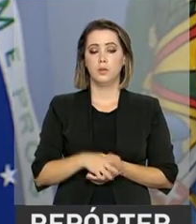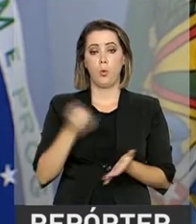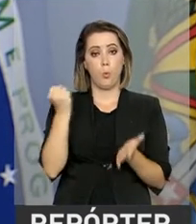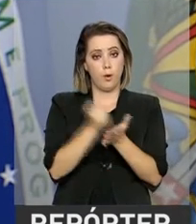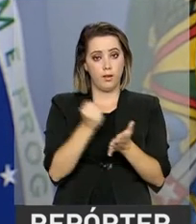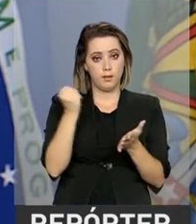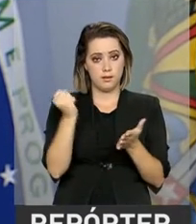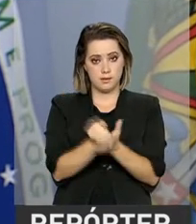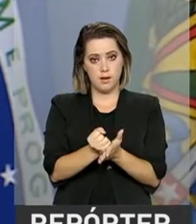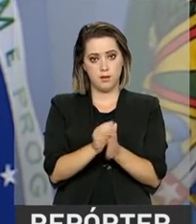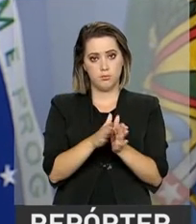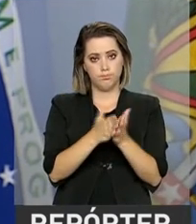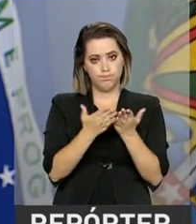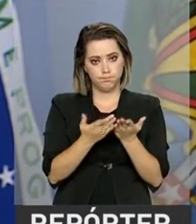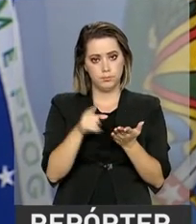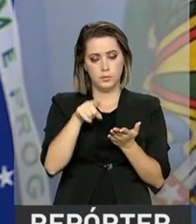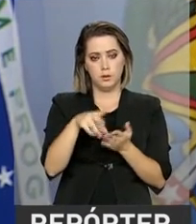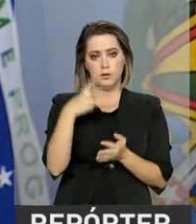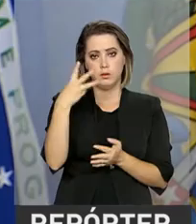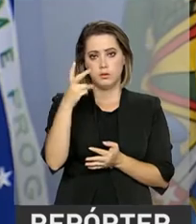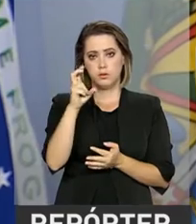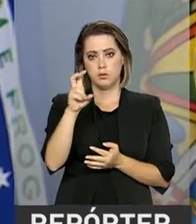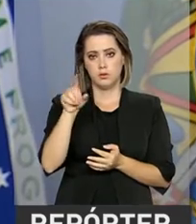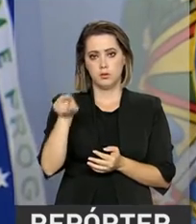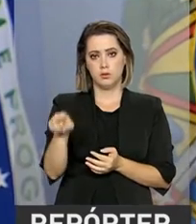formais foi de